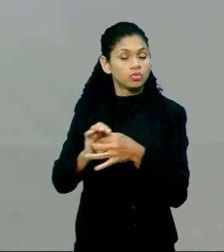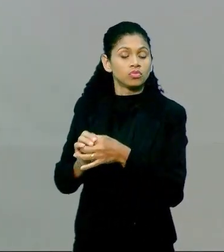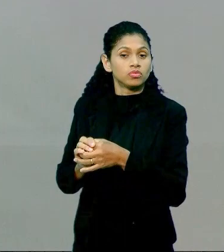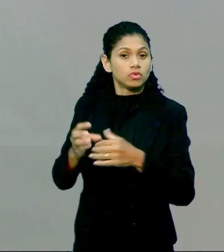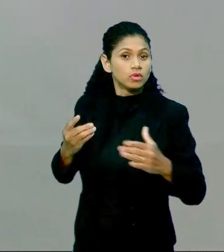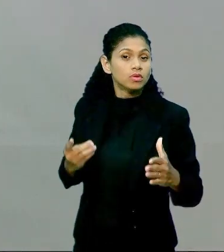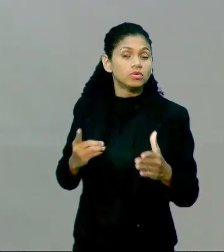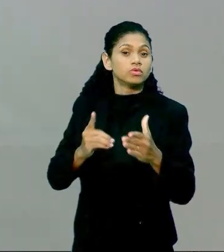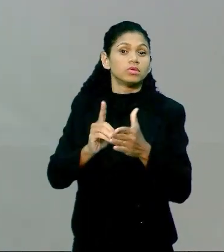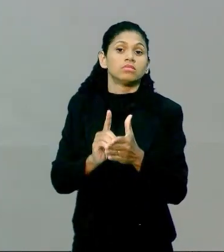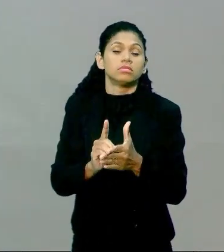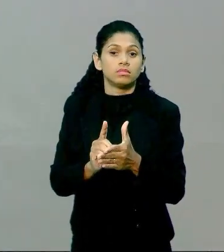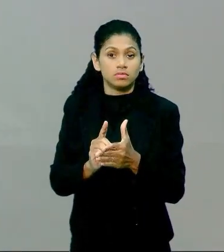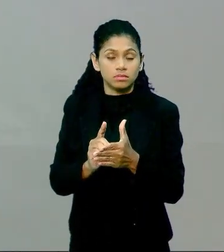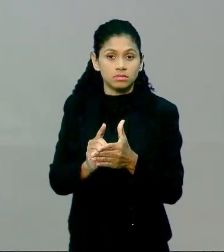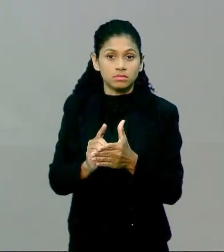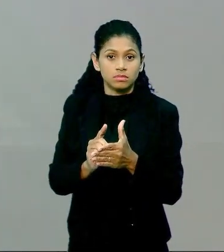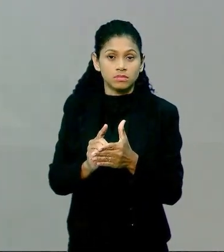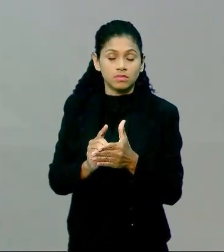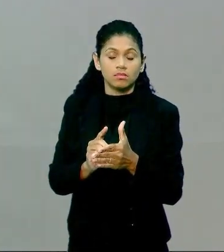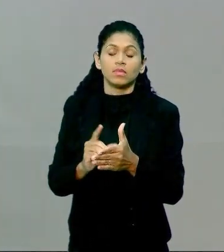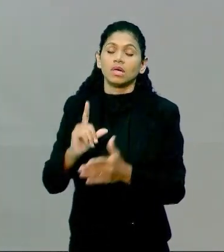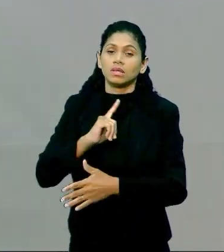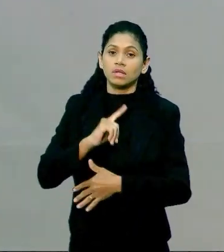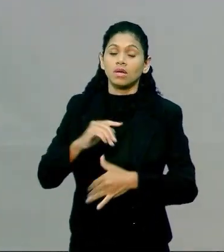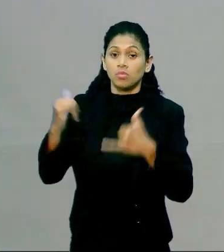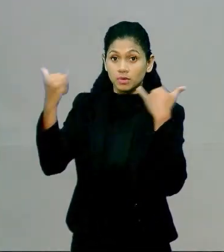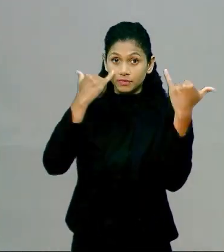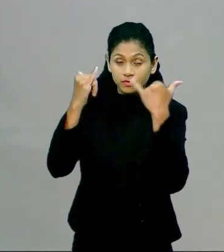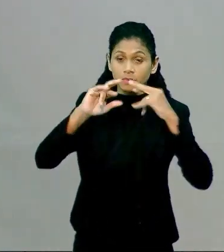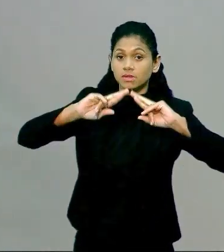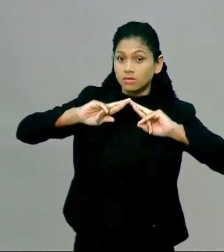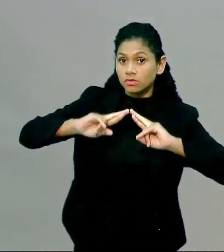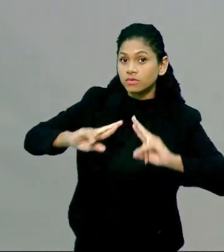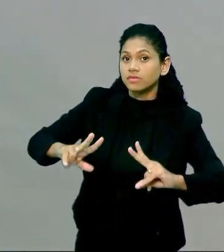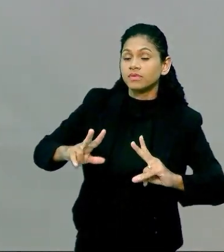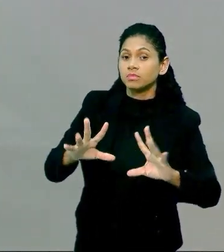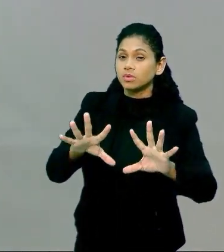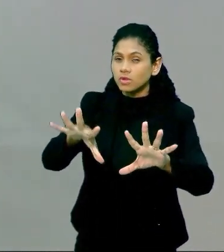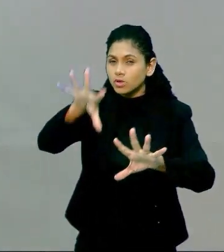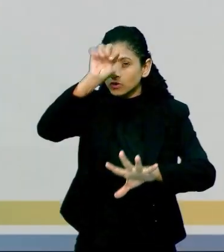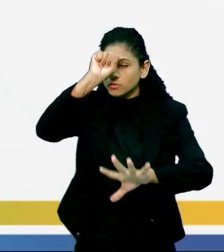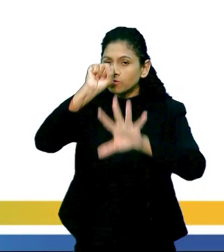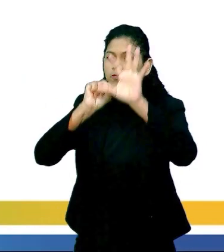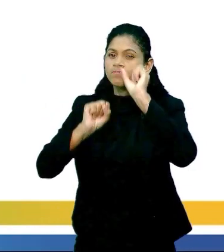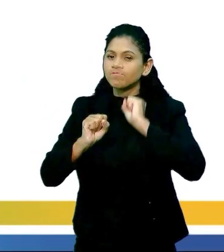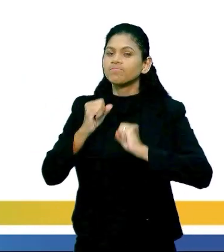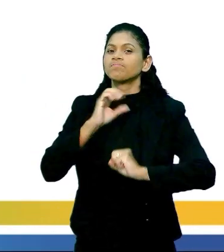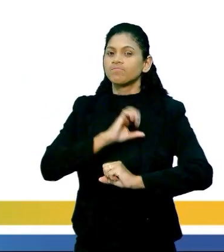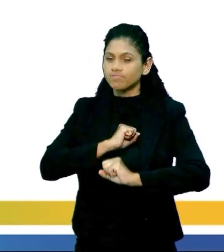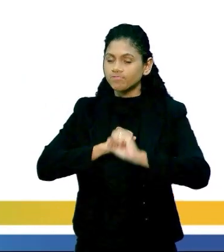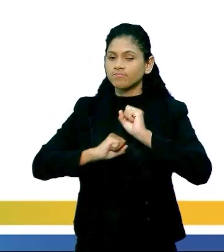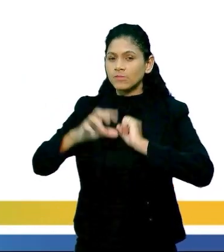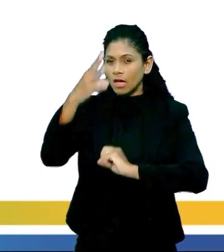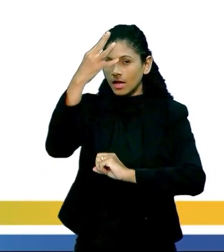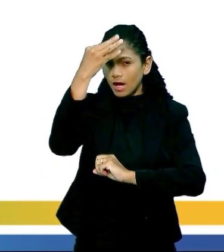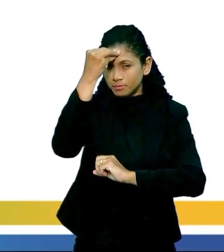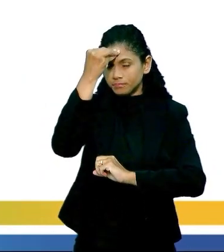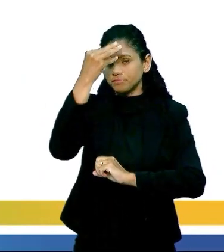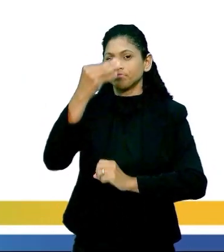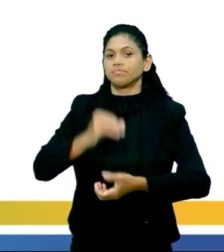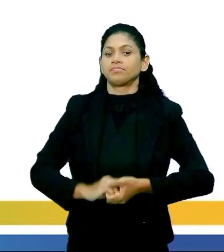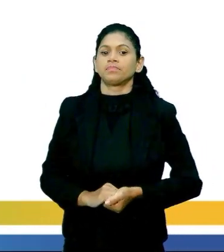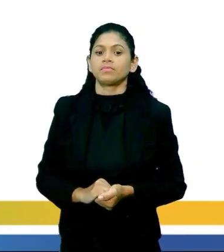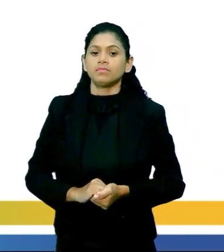no caso da dança, vai ter uma informação diferente para a gente absorver dali, tranquilo? Então, seguindo mais um pouco, a gente